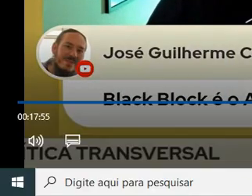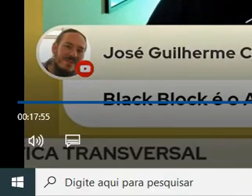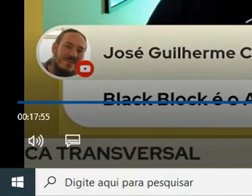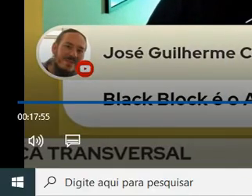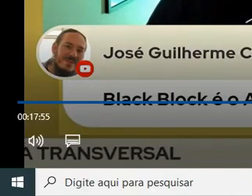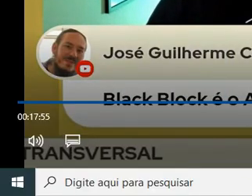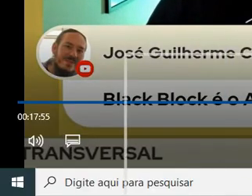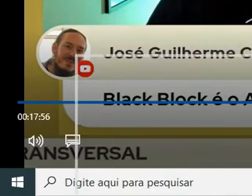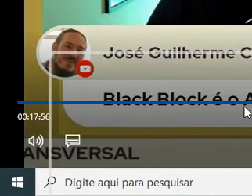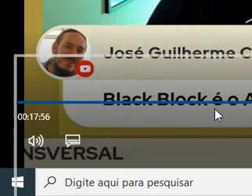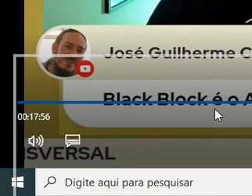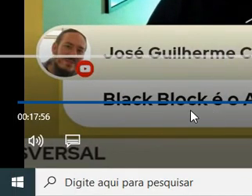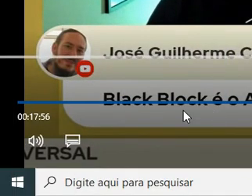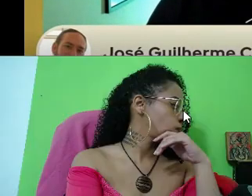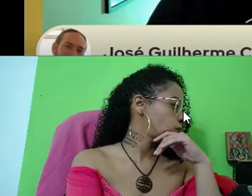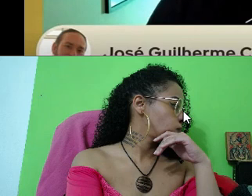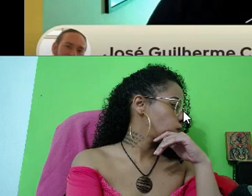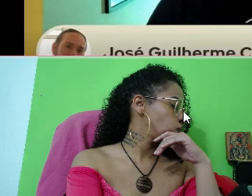acusagem